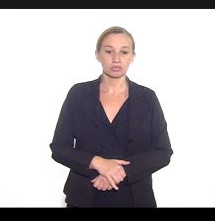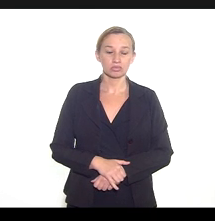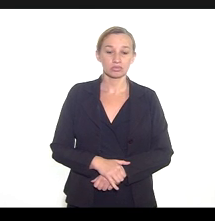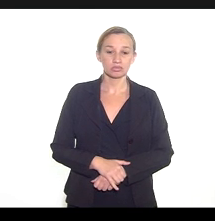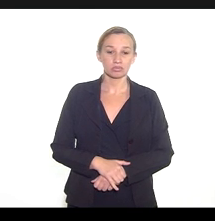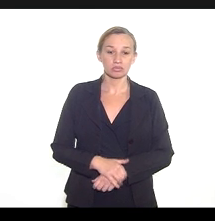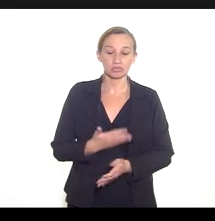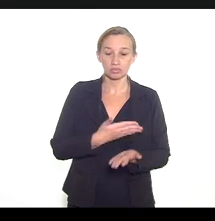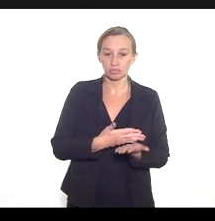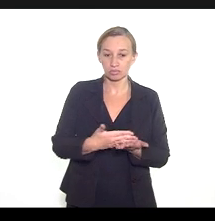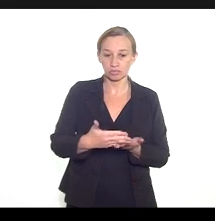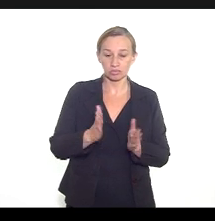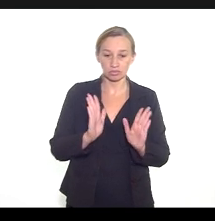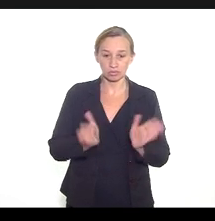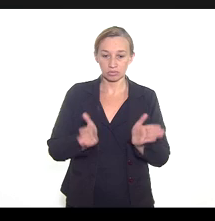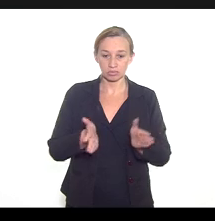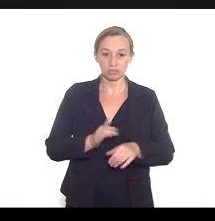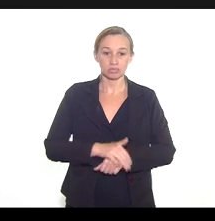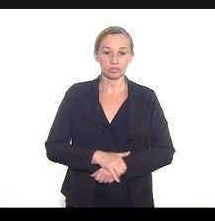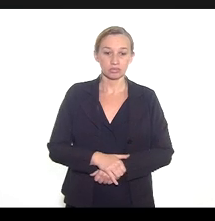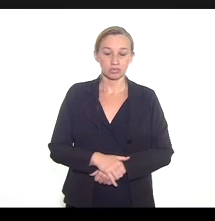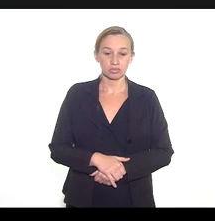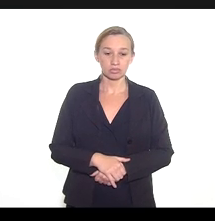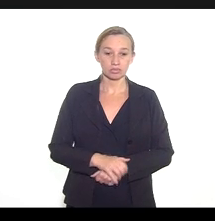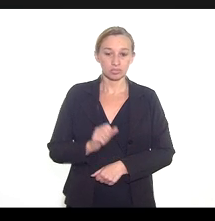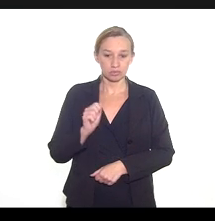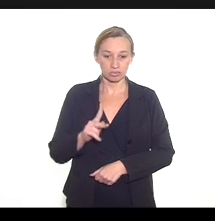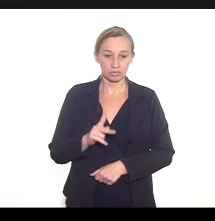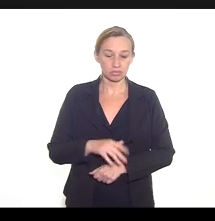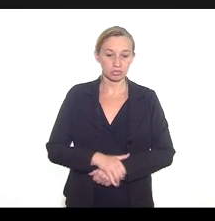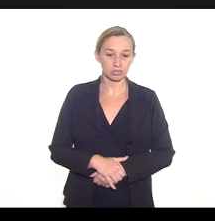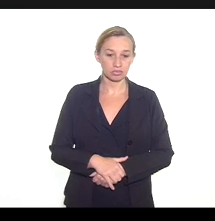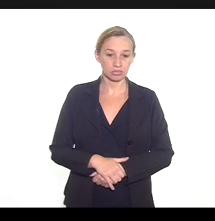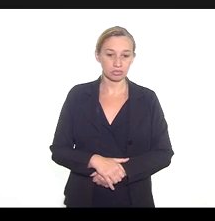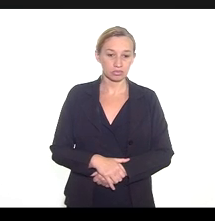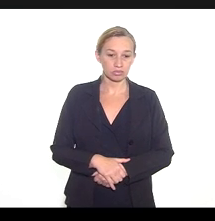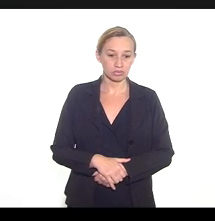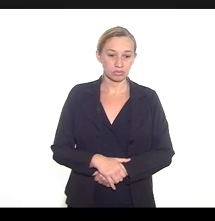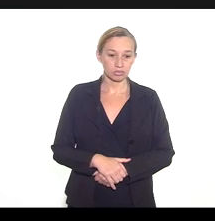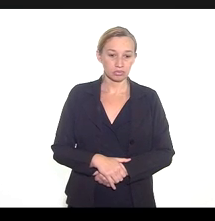Está iniciando. Tá, ok.